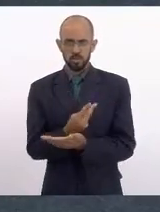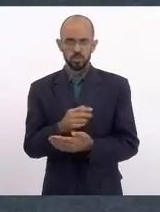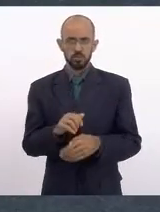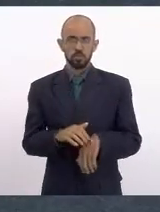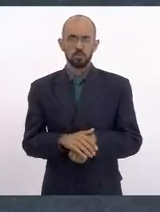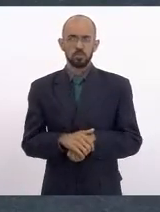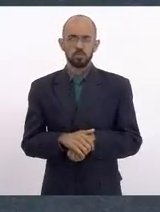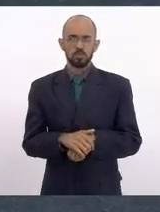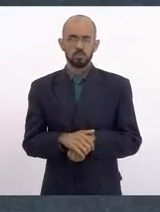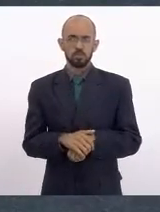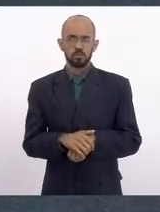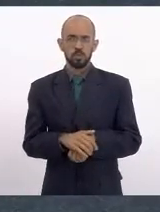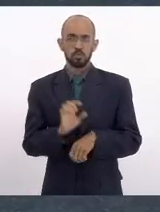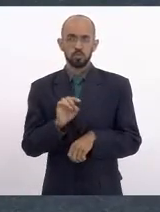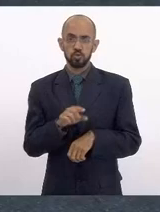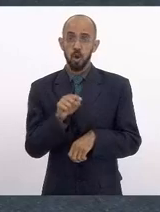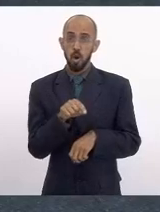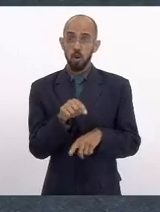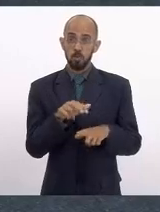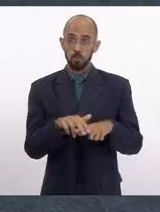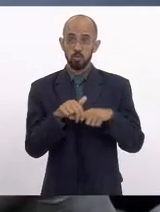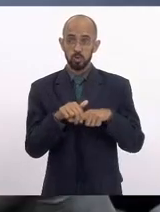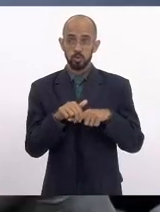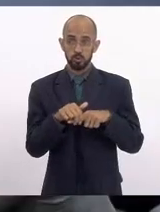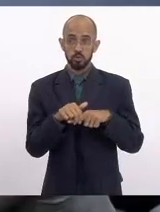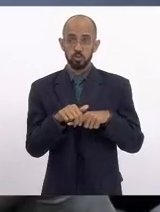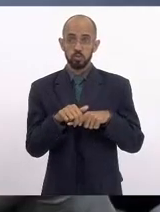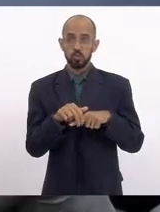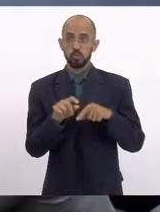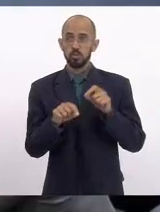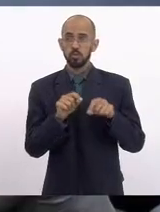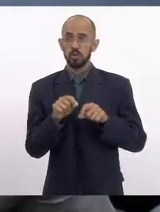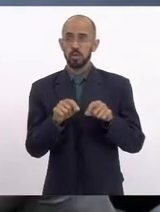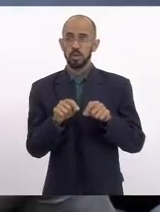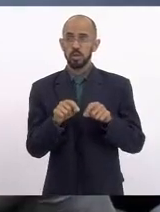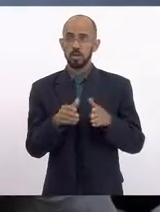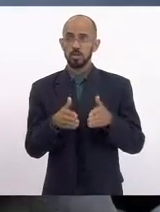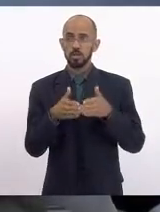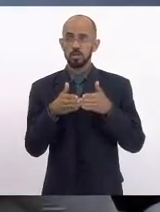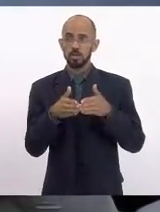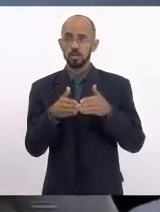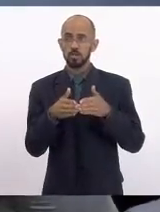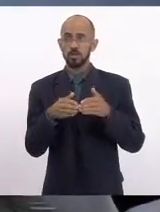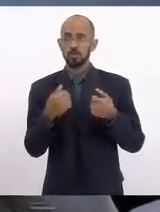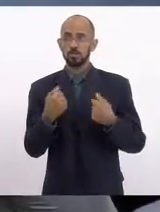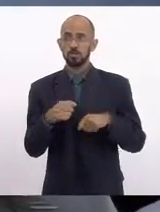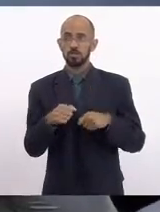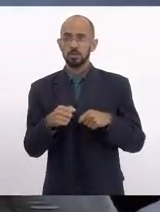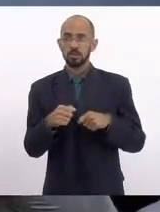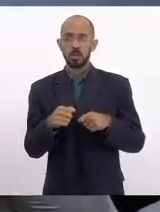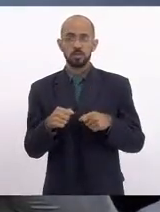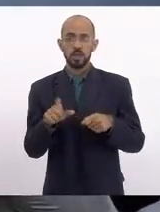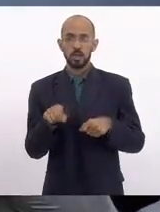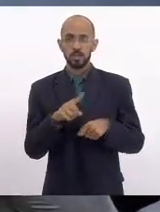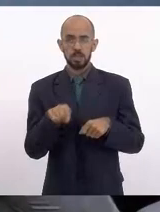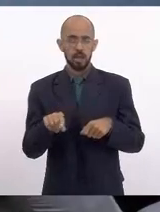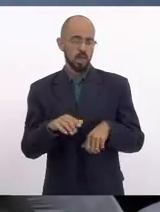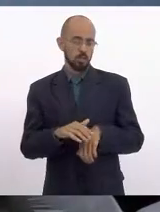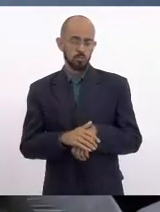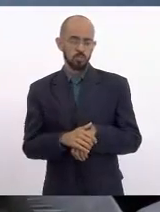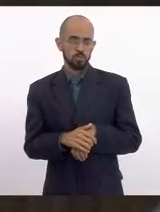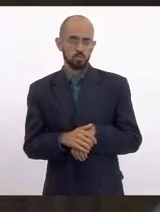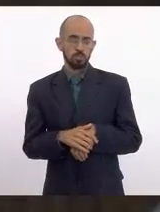tão só por isso só por isso esse licenciamento deveria ter Tornado sem efeito mas tem